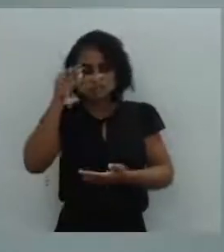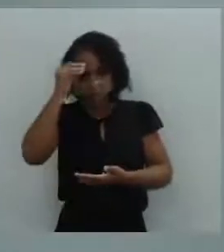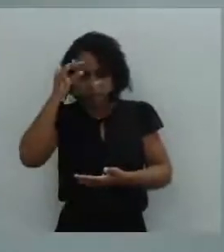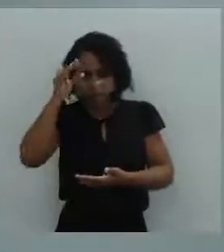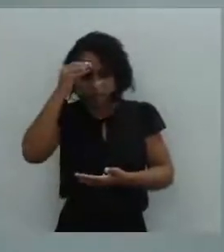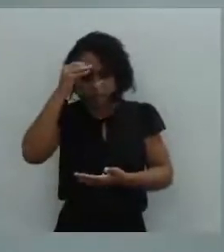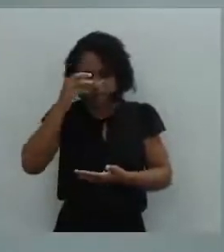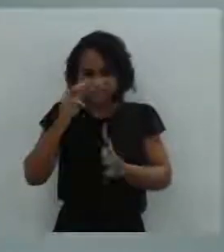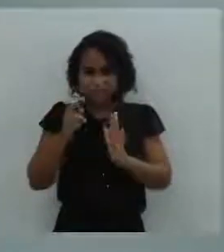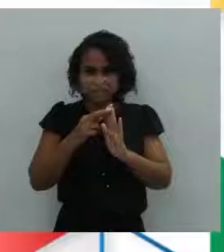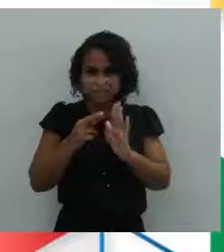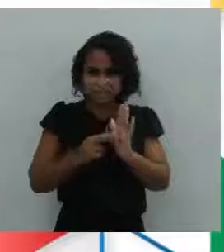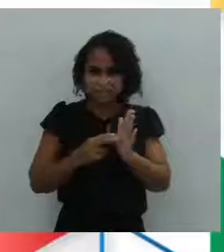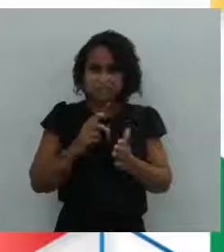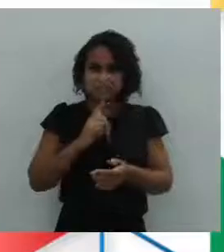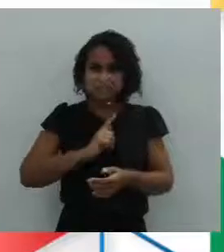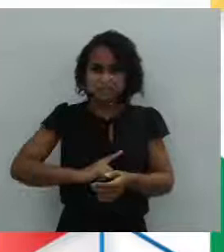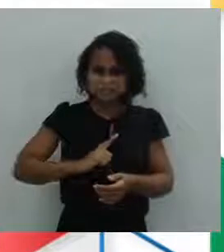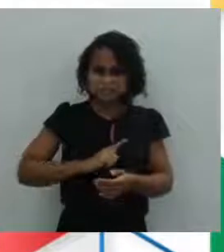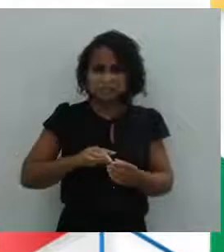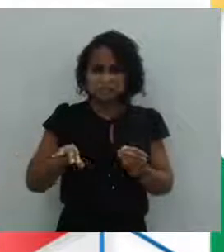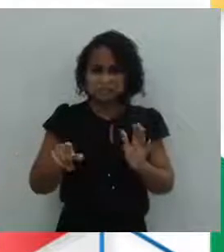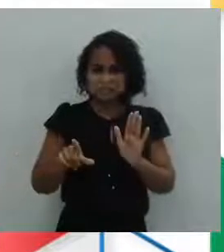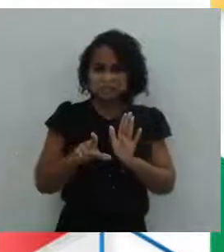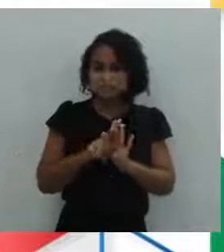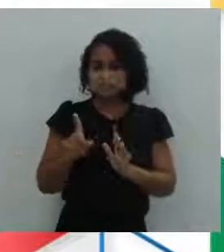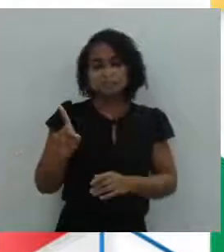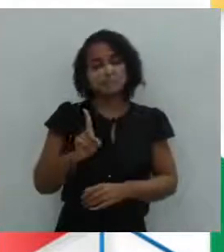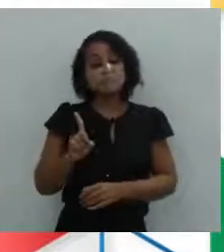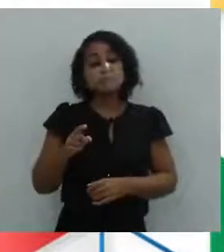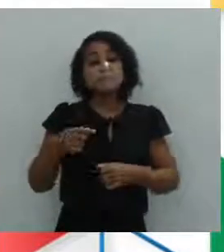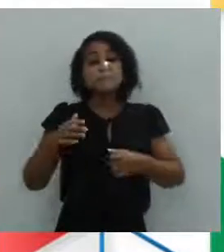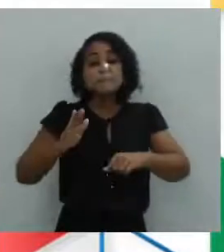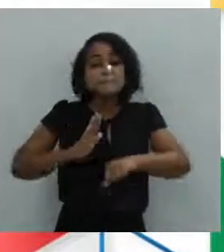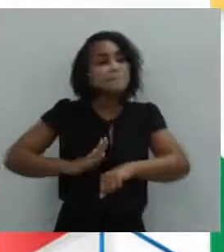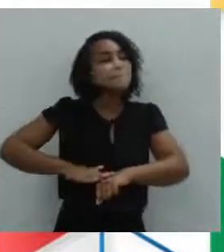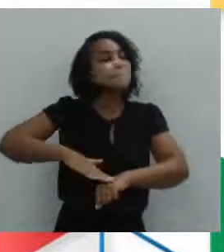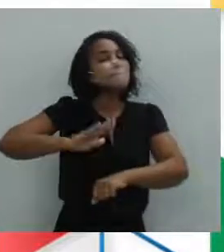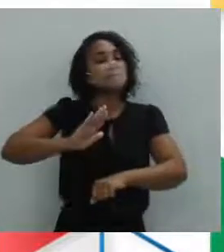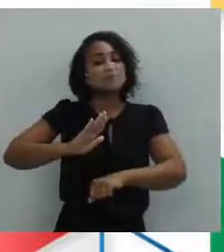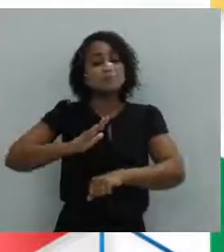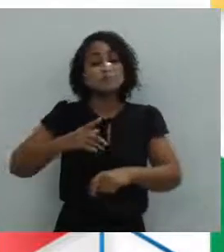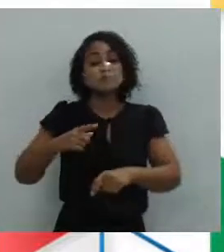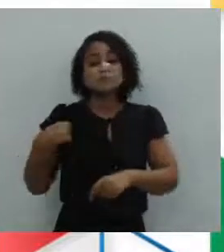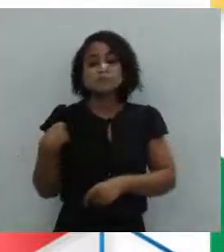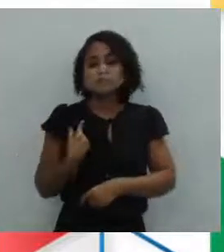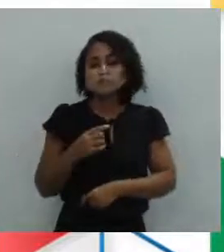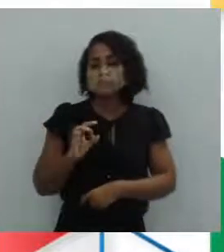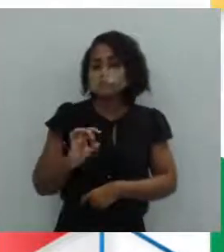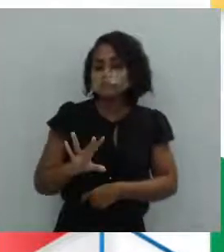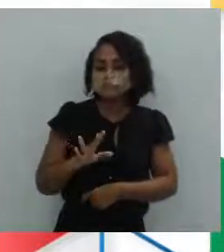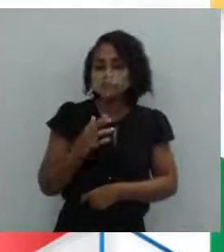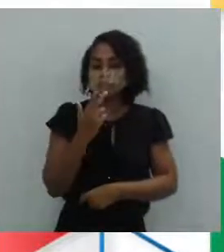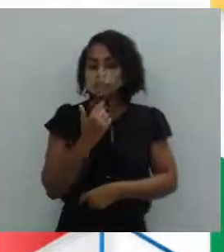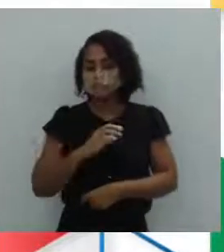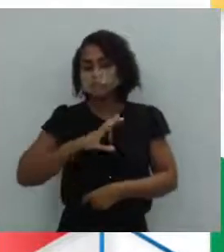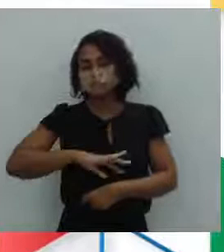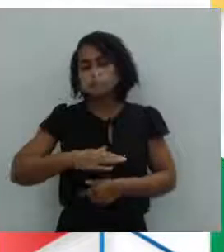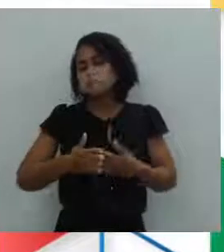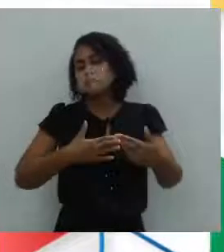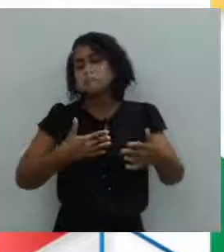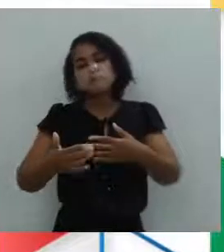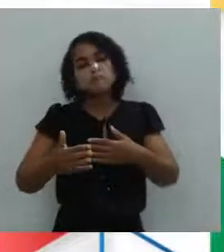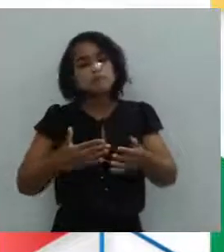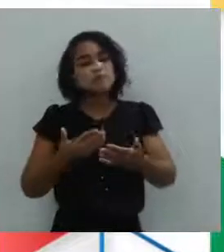regras gramaticais, da gramática normativa. Quando não, ele vai muito além. Não apenas para a língua portuguesa, mas